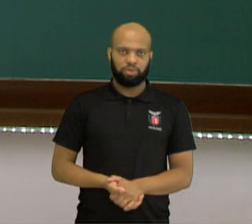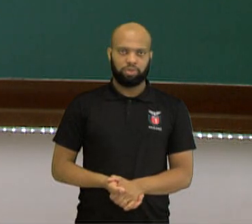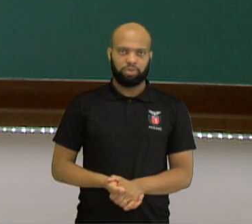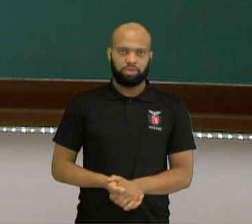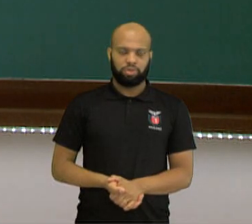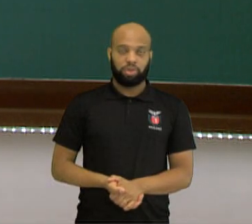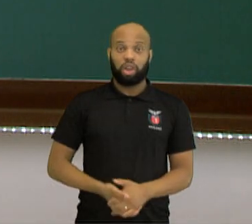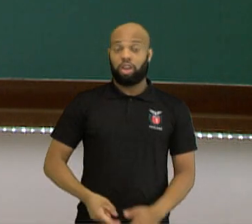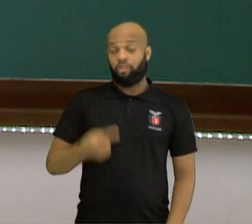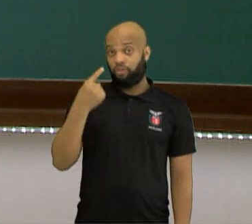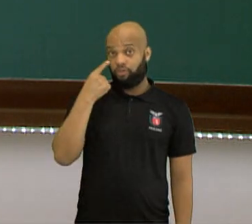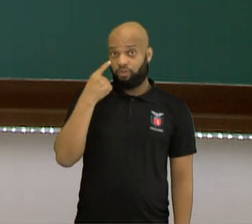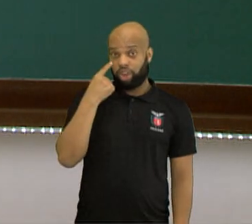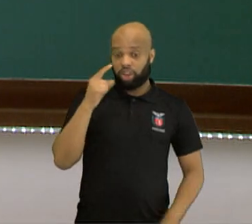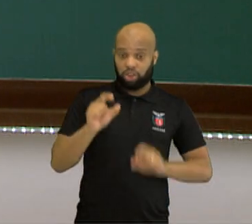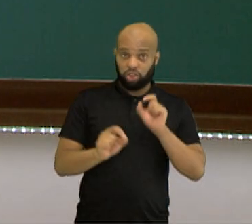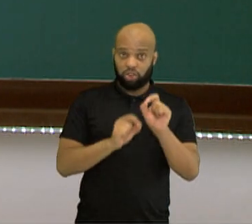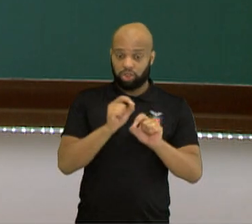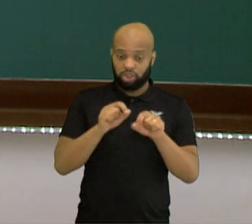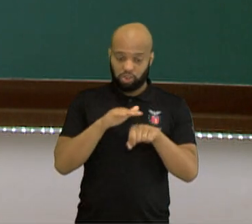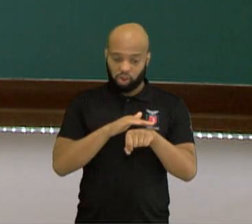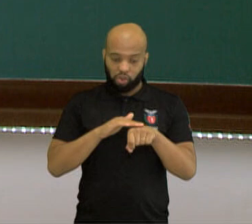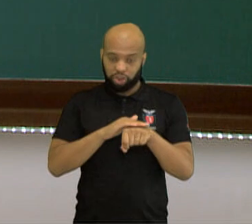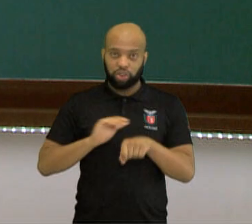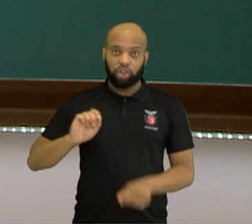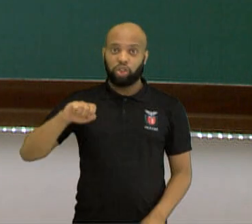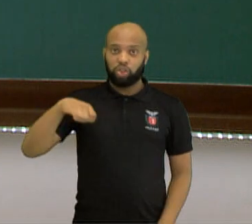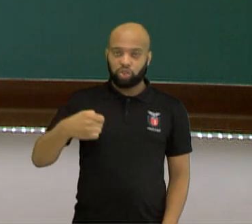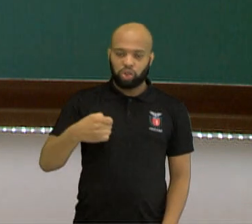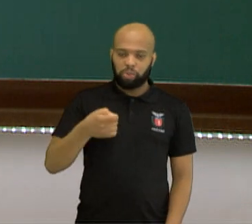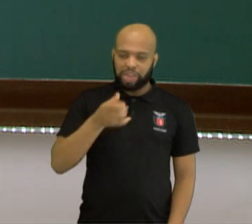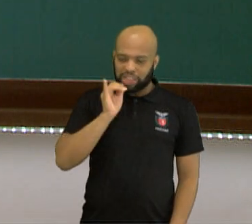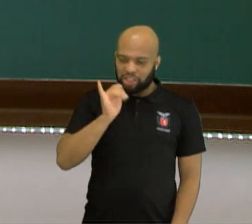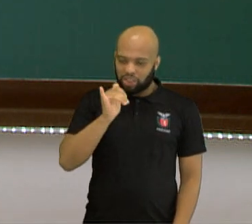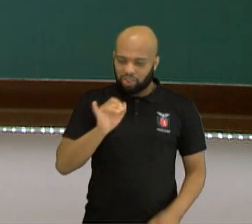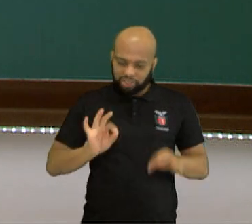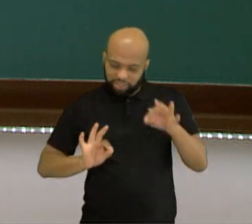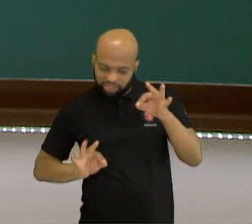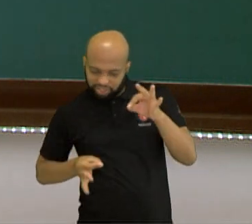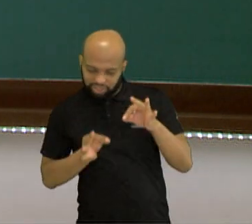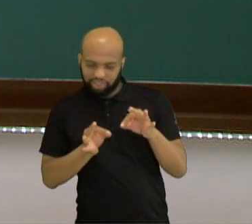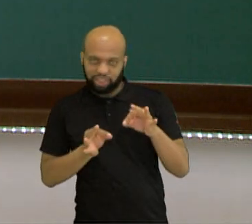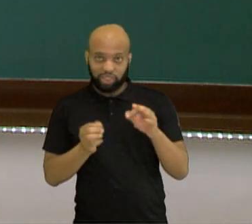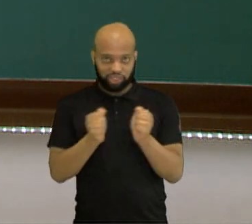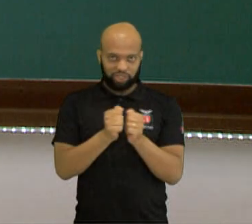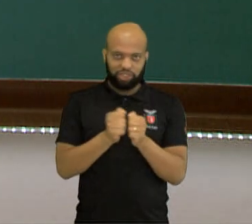conferindo o que estamos conversando sobre o microconto. Vem comigo ver aqui então.